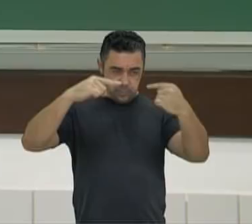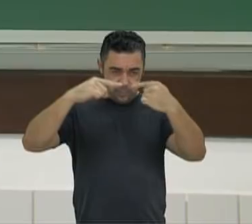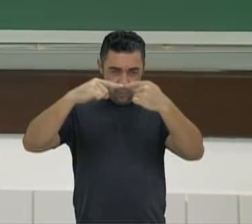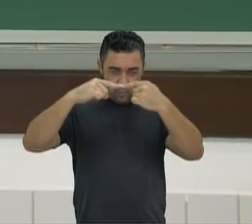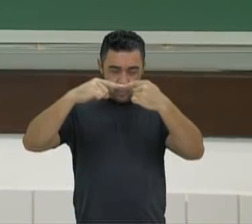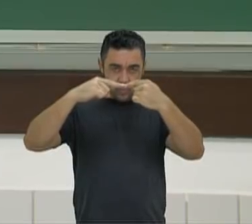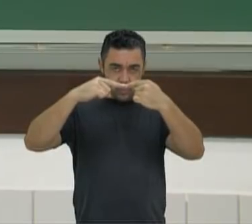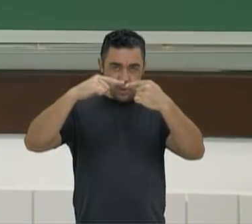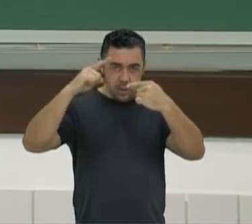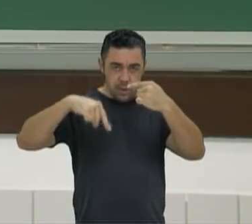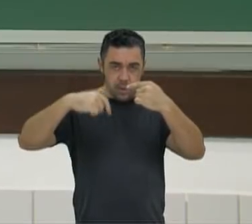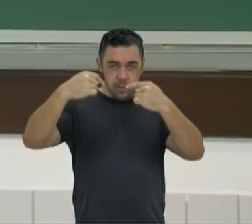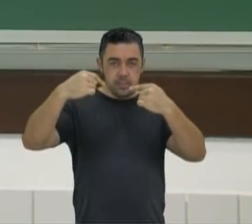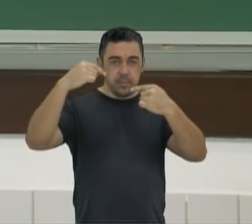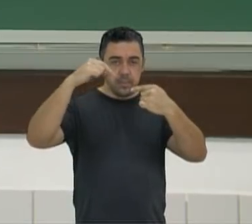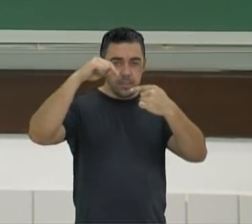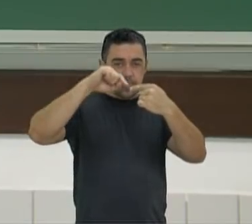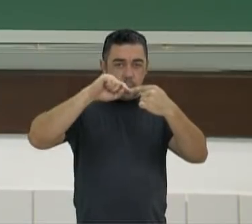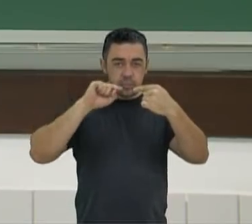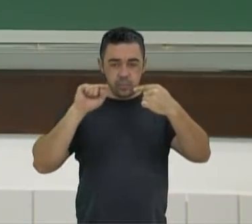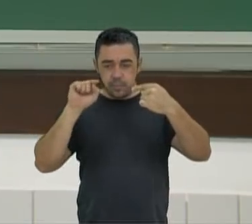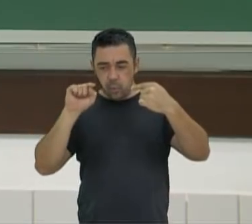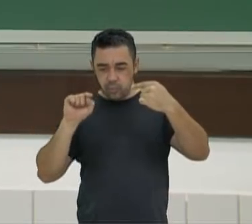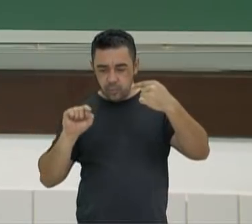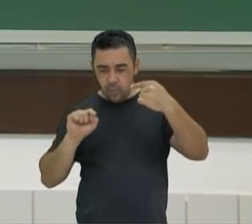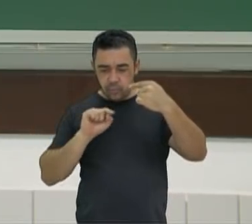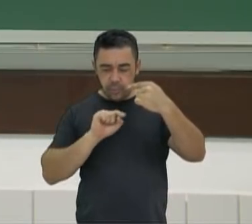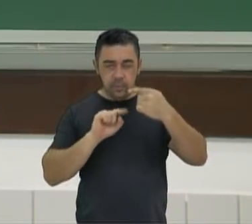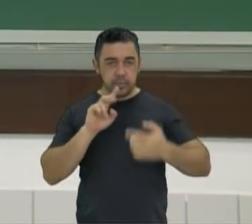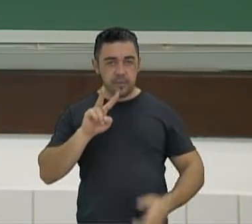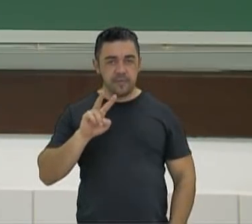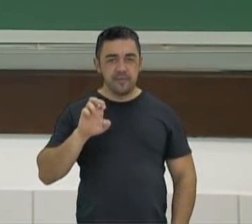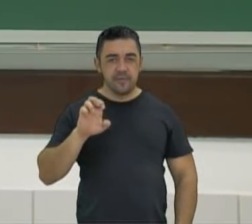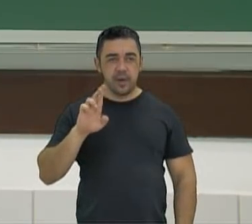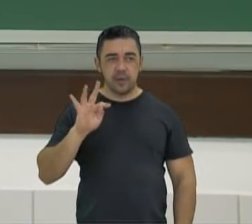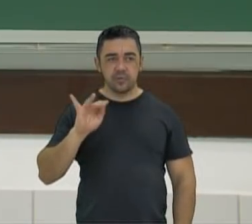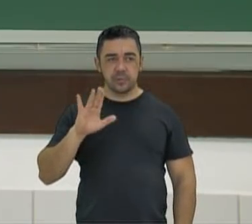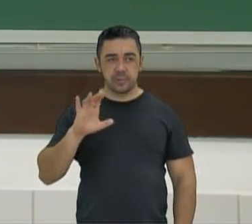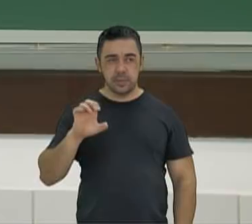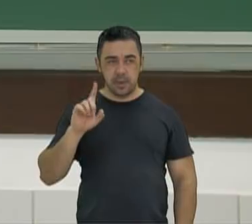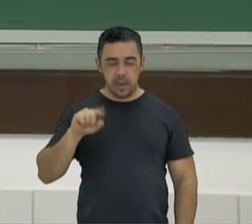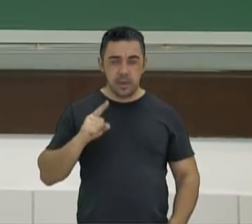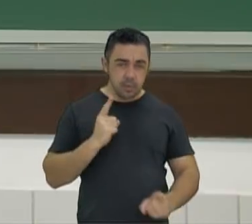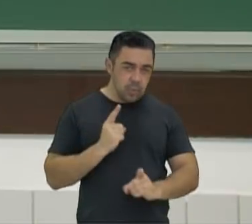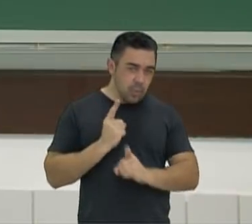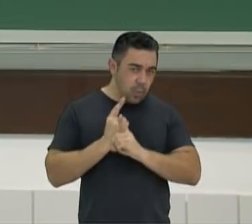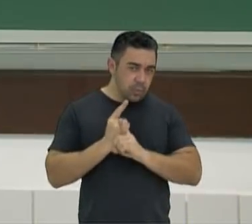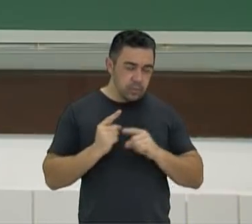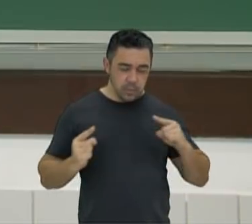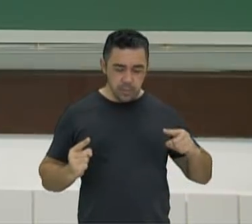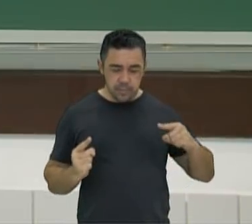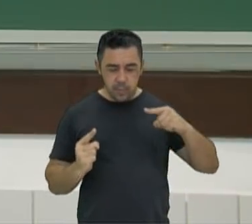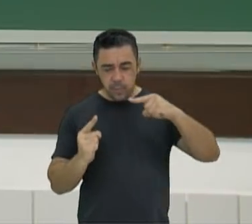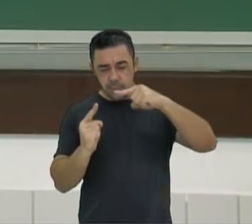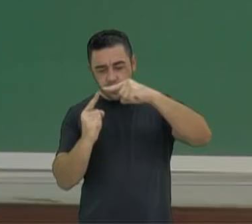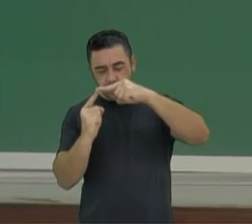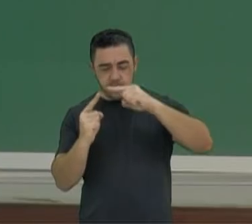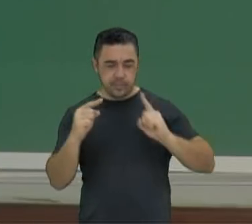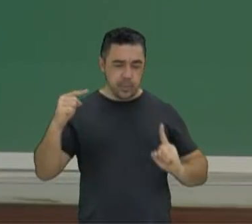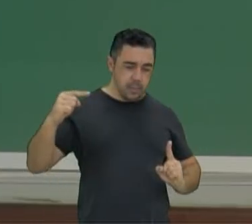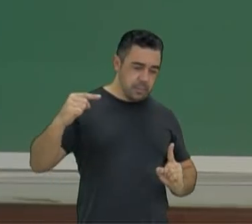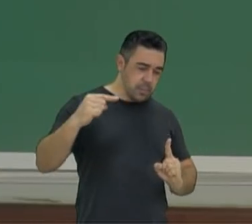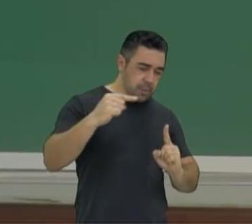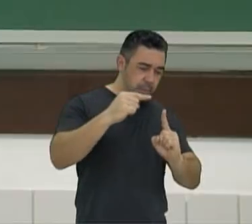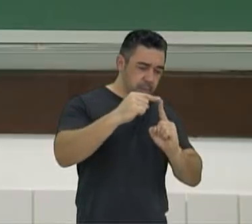vértice, certo? São os pontinhos de encontro. Então, vértices são os pontos de encontro que tem aqui entre duas ou